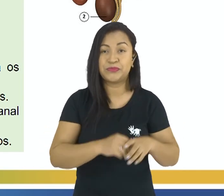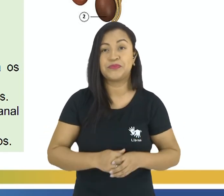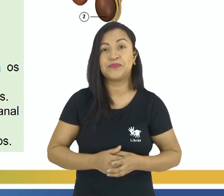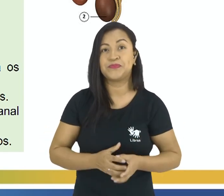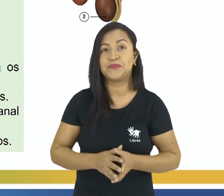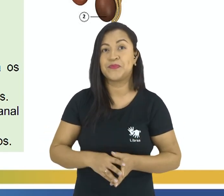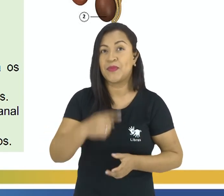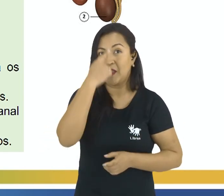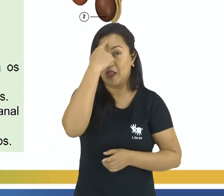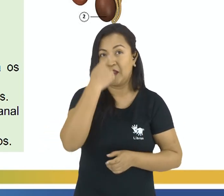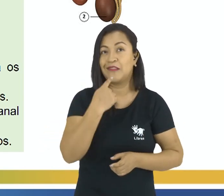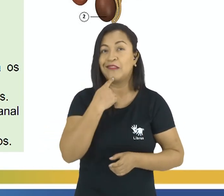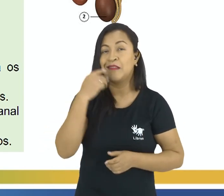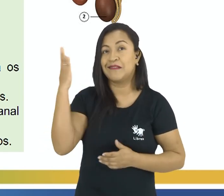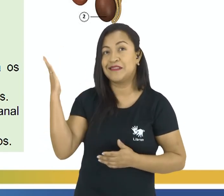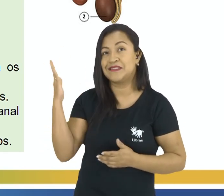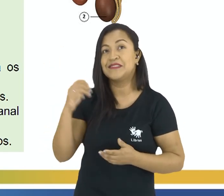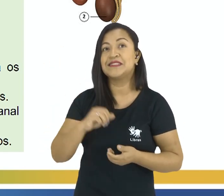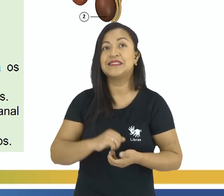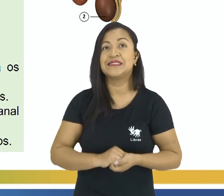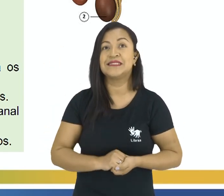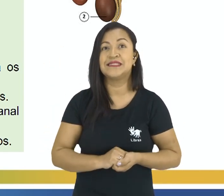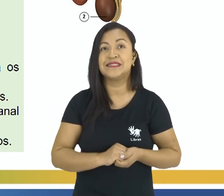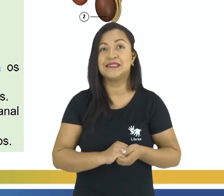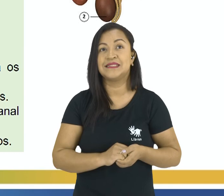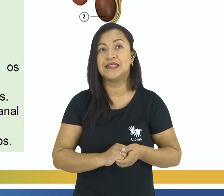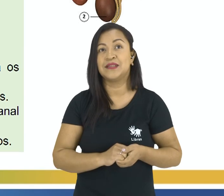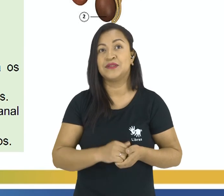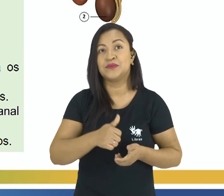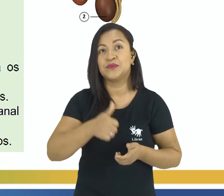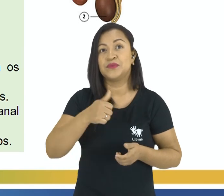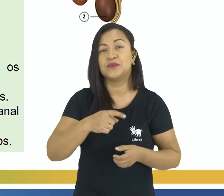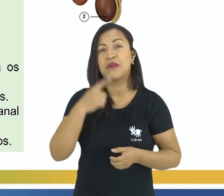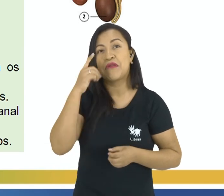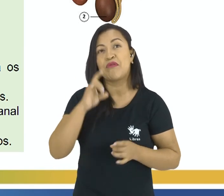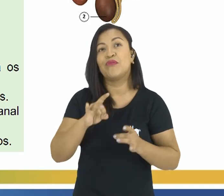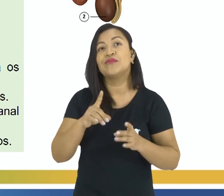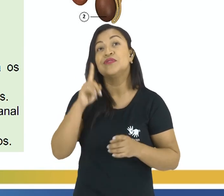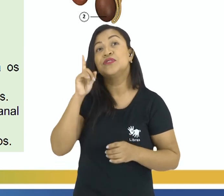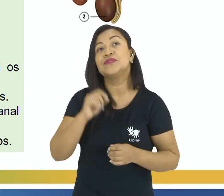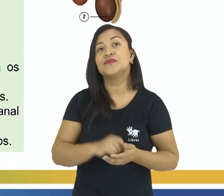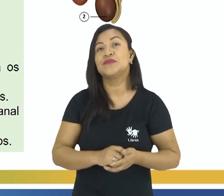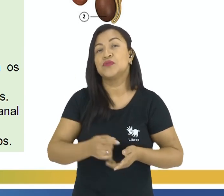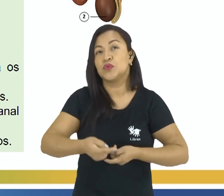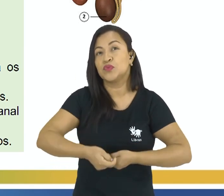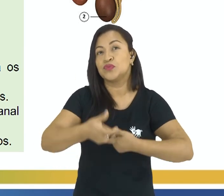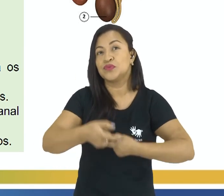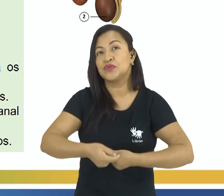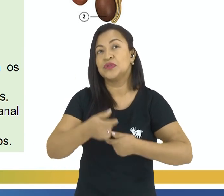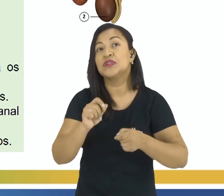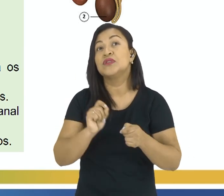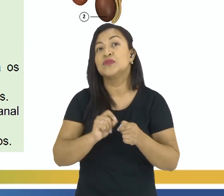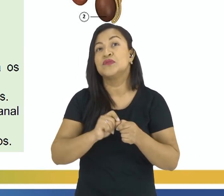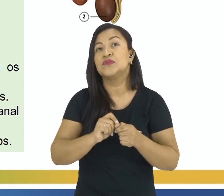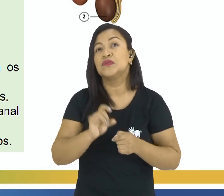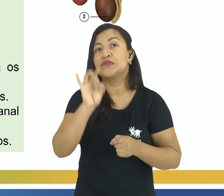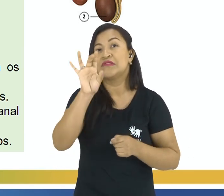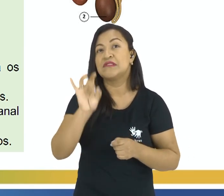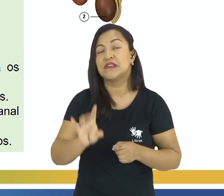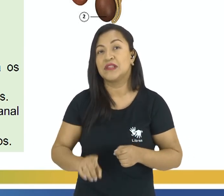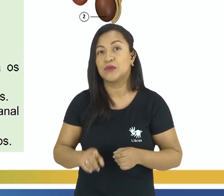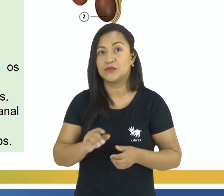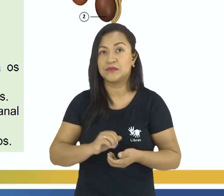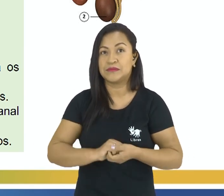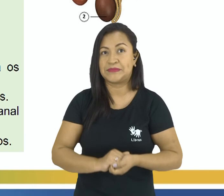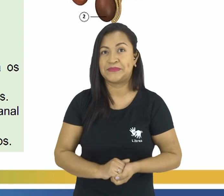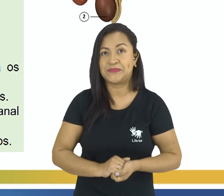A imagem, vocês vão observar que está enumerado e eu deixei para vocês ali uma dica das funções de cada uma dessas partes.